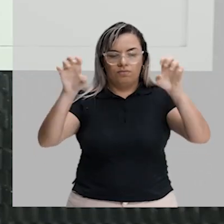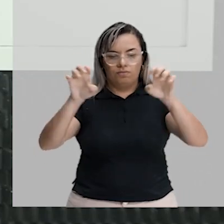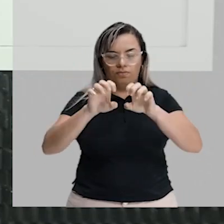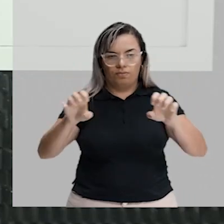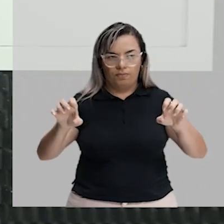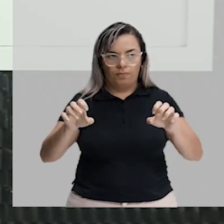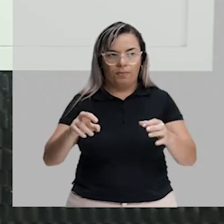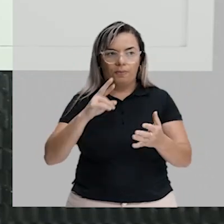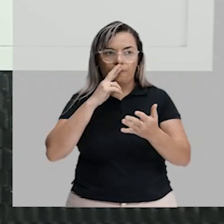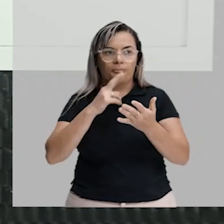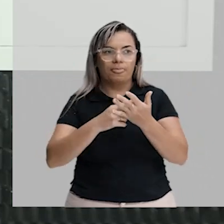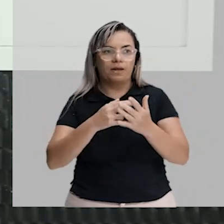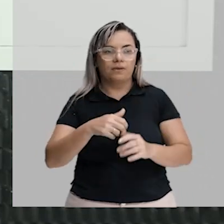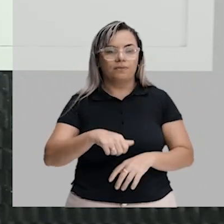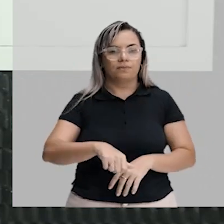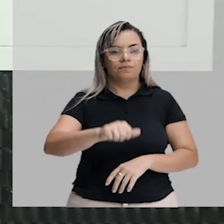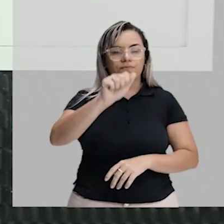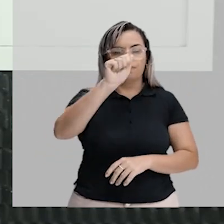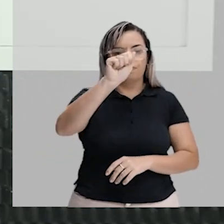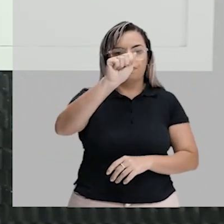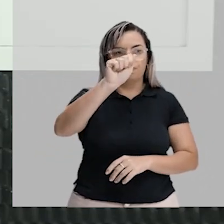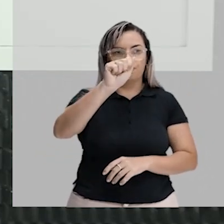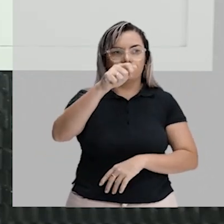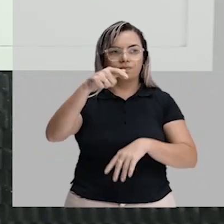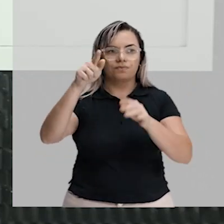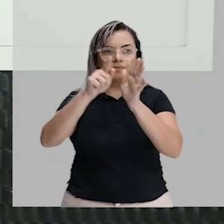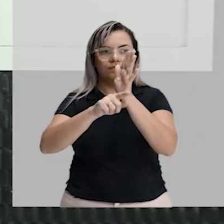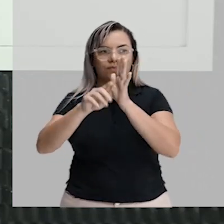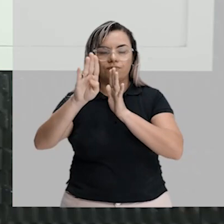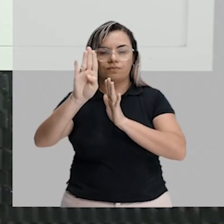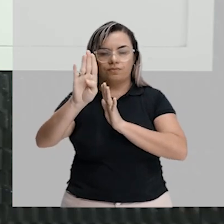menos B igual a menos 1.